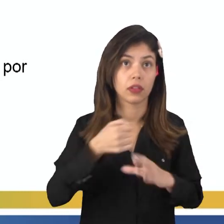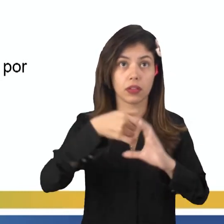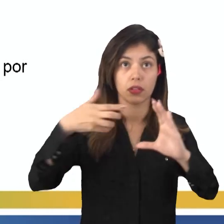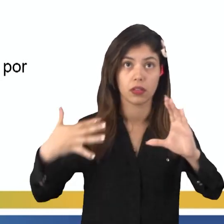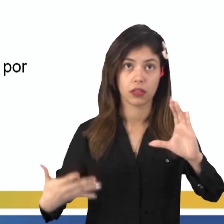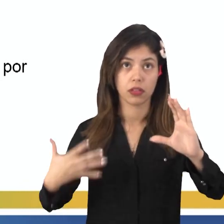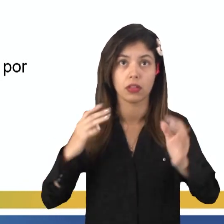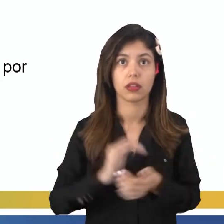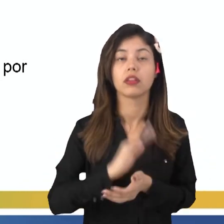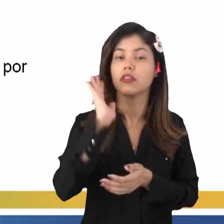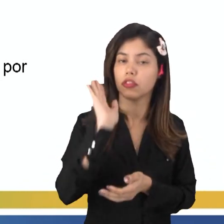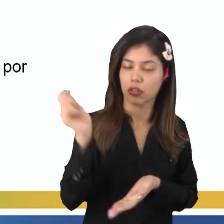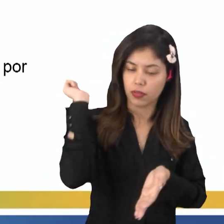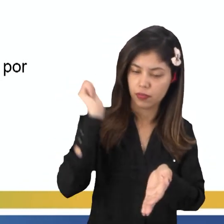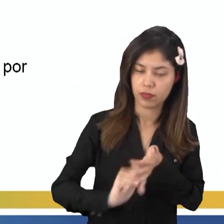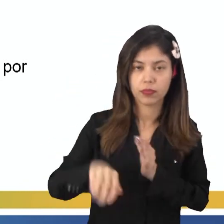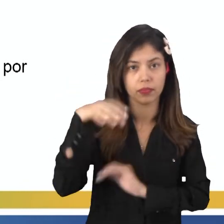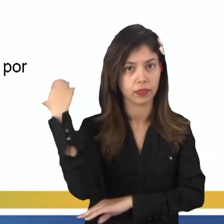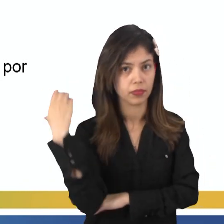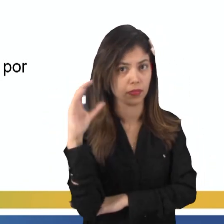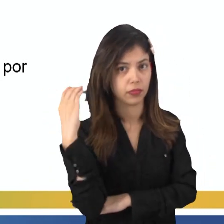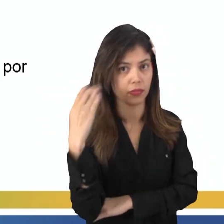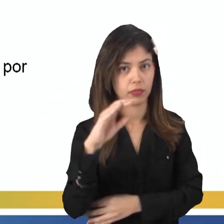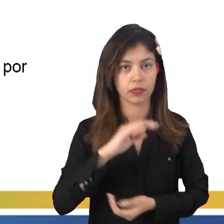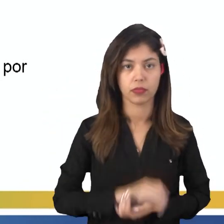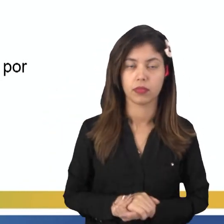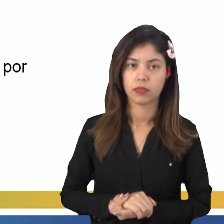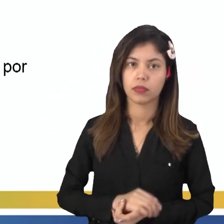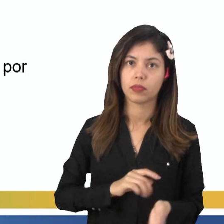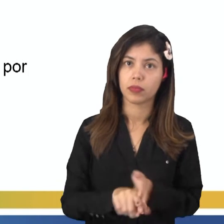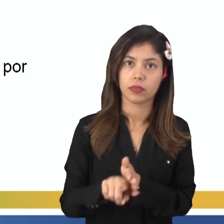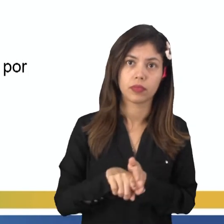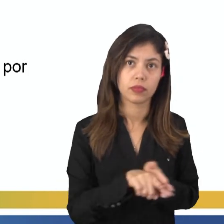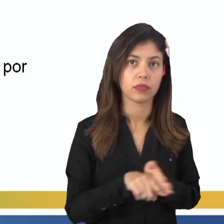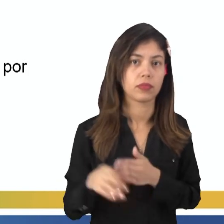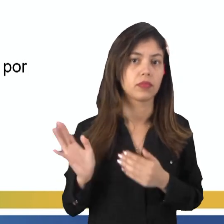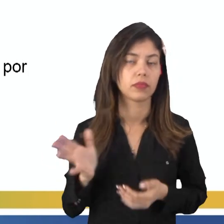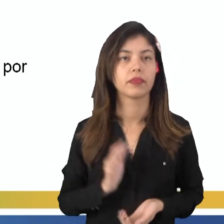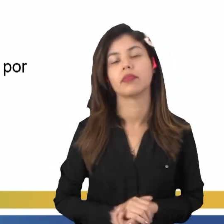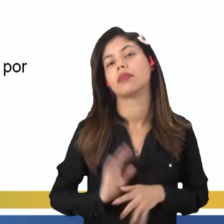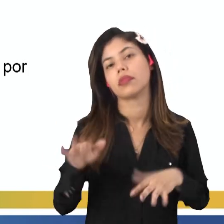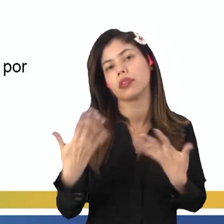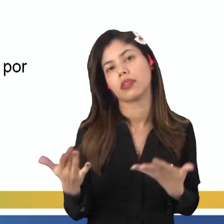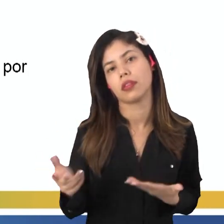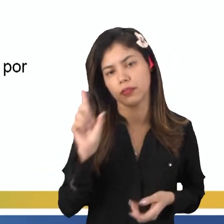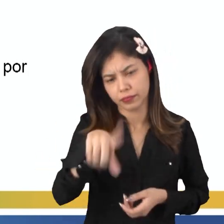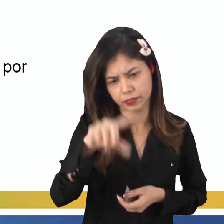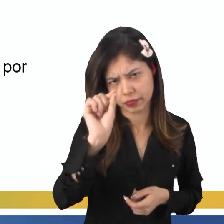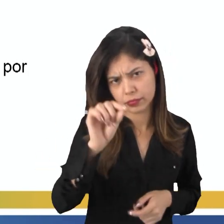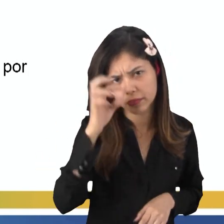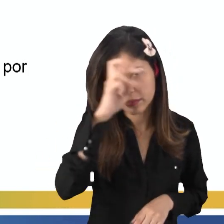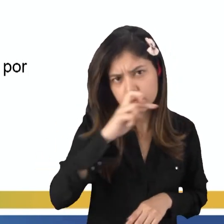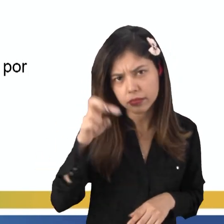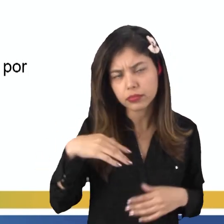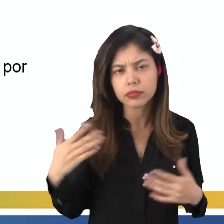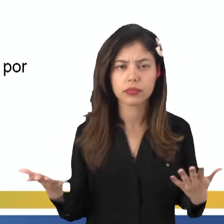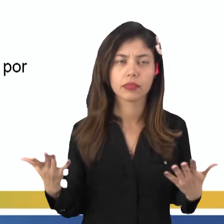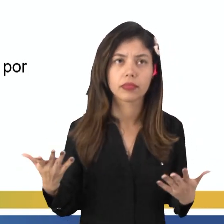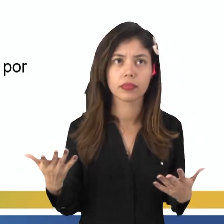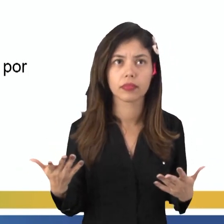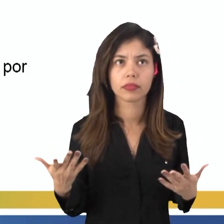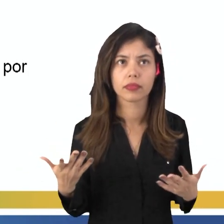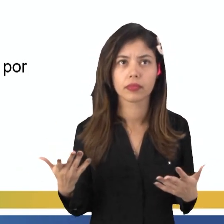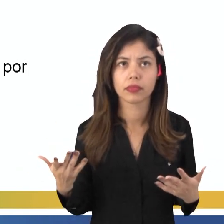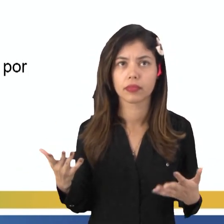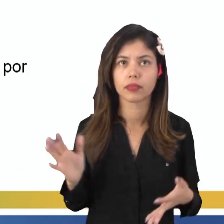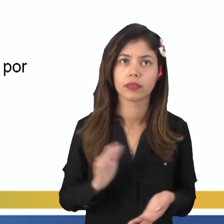A maioria das espécies já foram catalogadas por cientistas. E aí fez a sua análise, fez